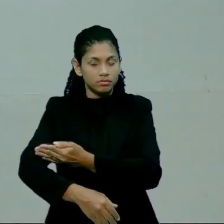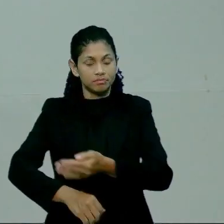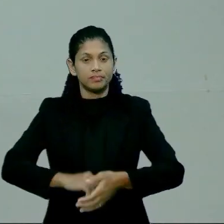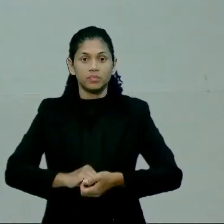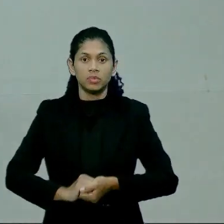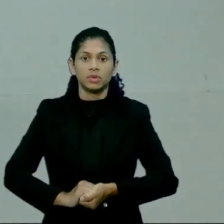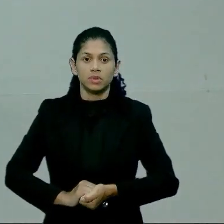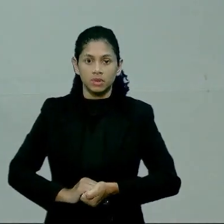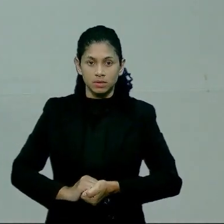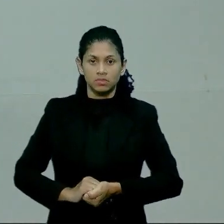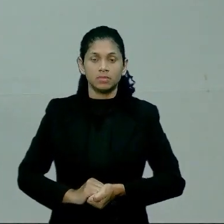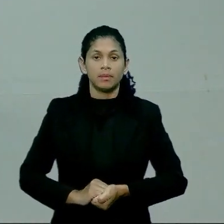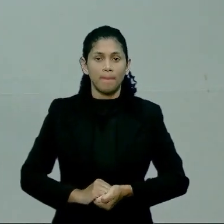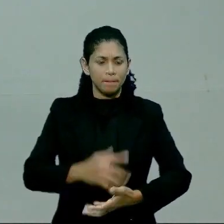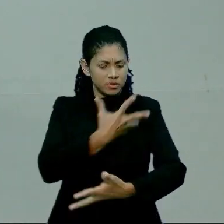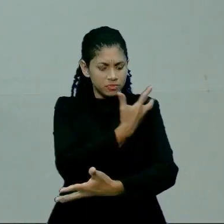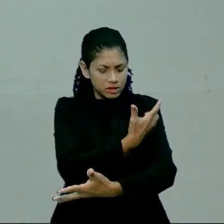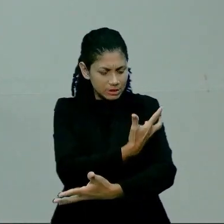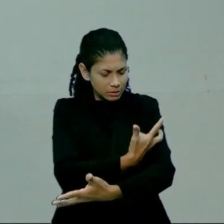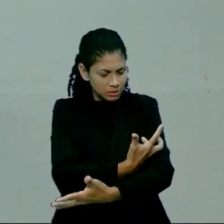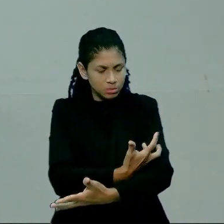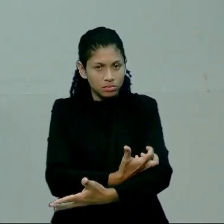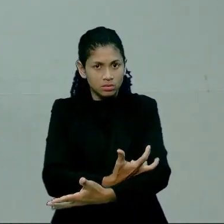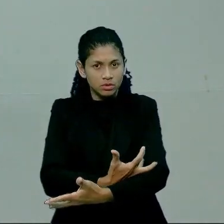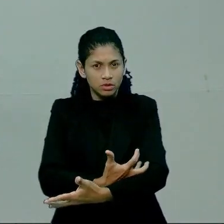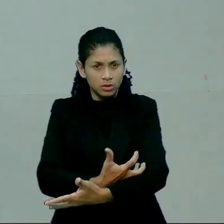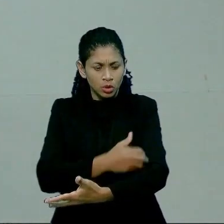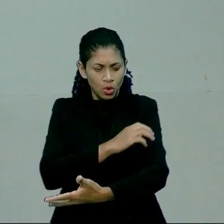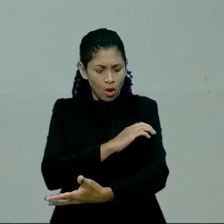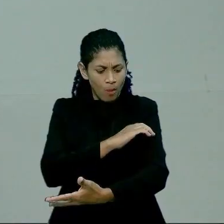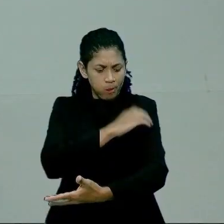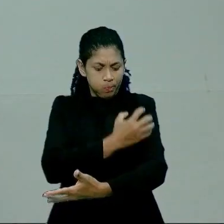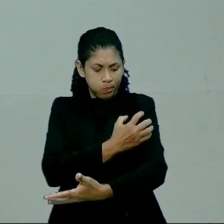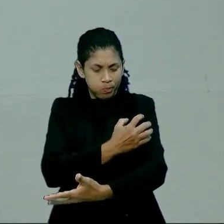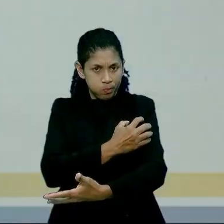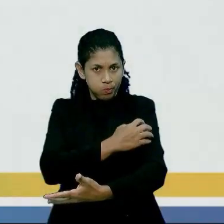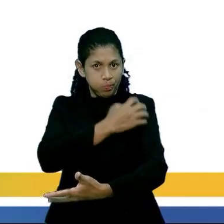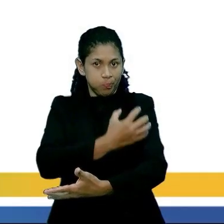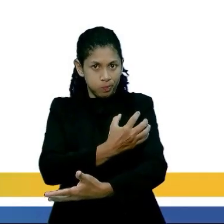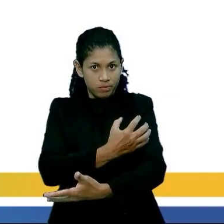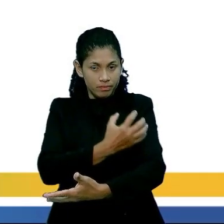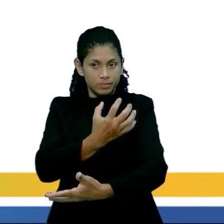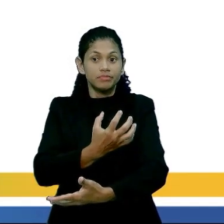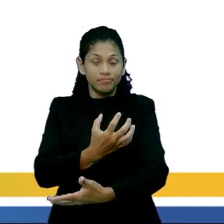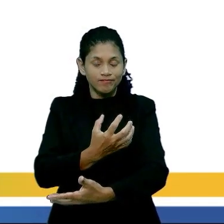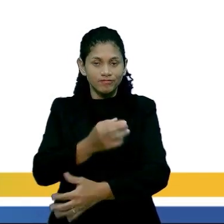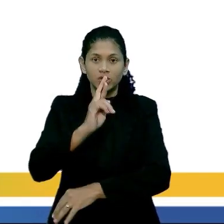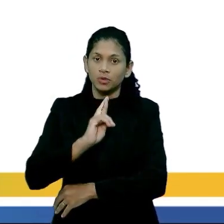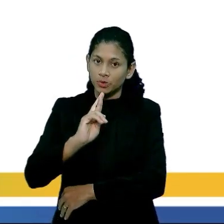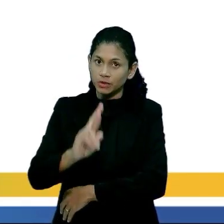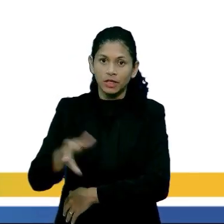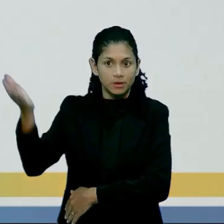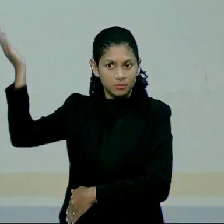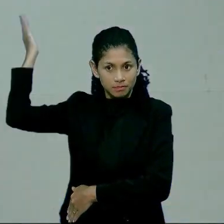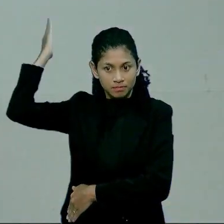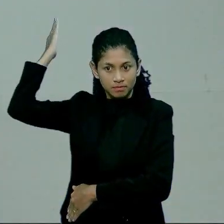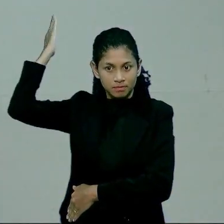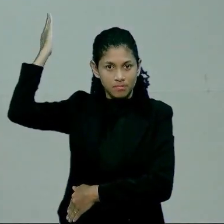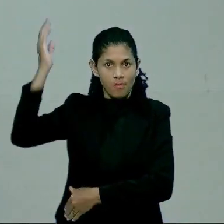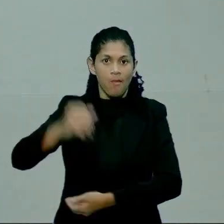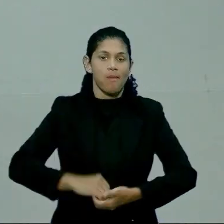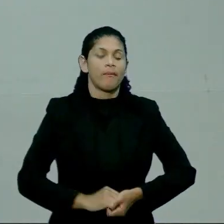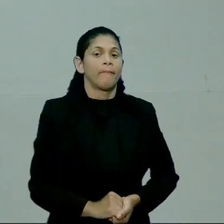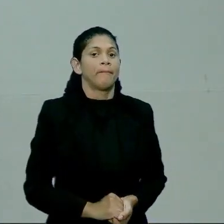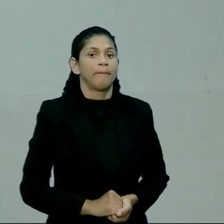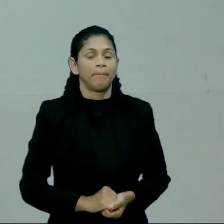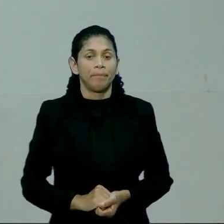das fibras, e essa fibra vai se reestruturando de uma forma um pouco mais forte, e o resultado é esse volume estético.